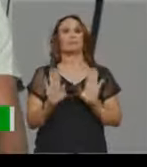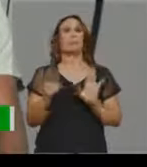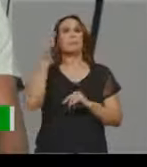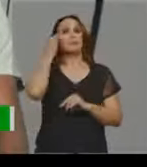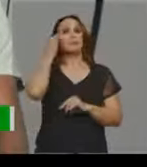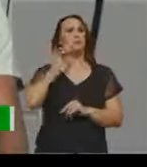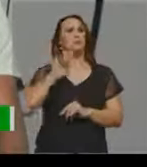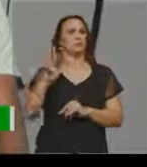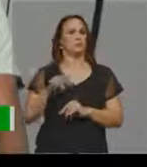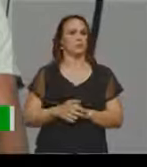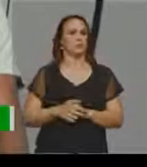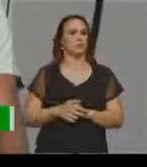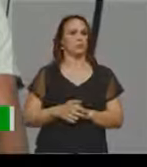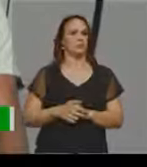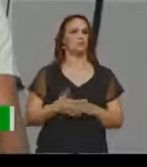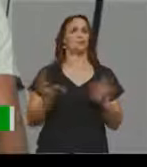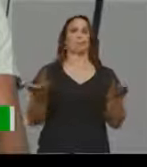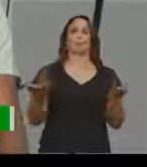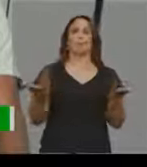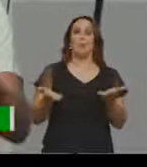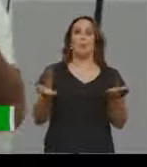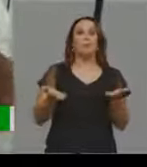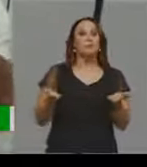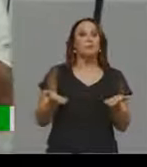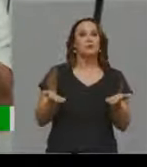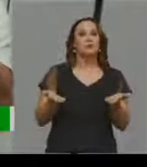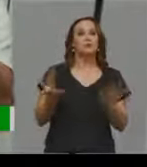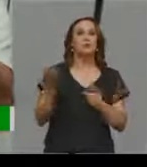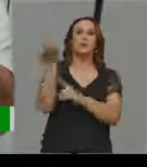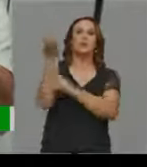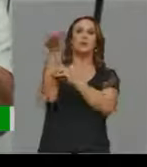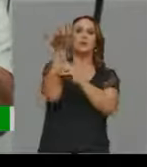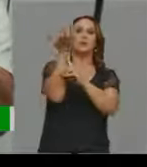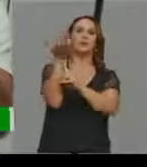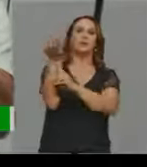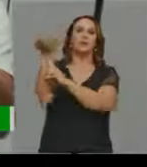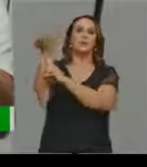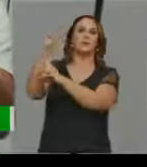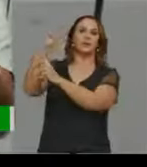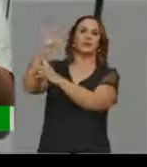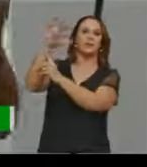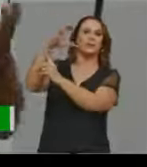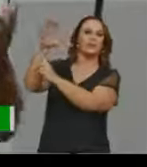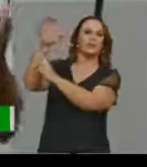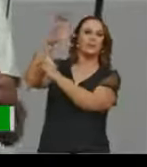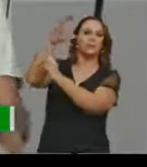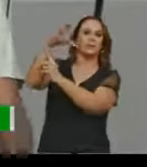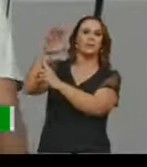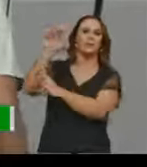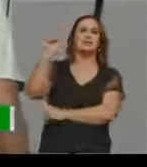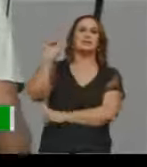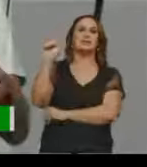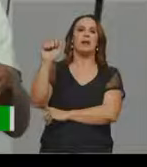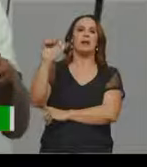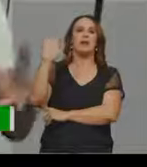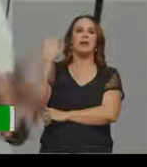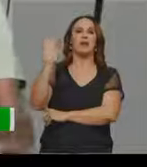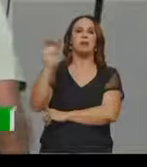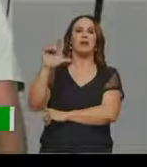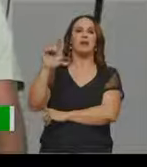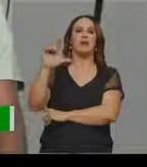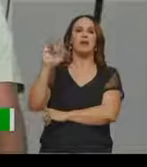satélites são de extrema tecnologia, são colocados para orbitar o planeta Terra e gerar várias informações que daqui